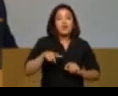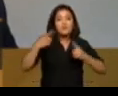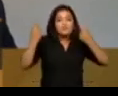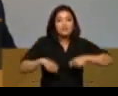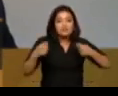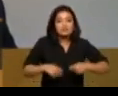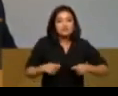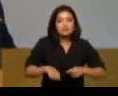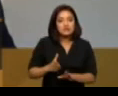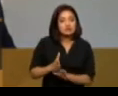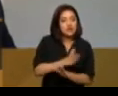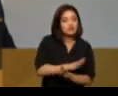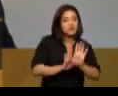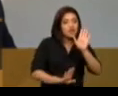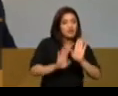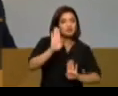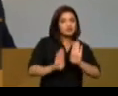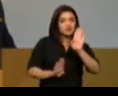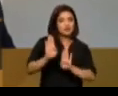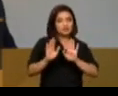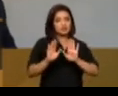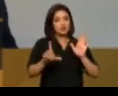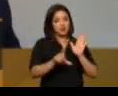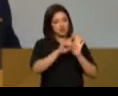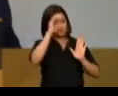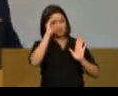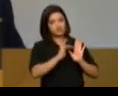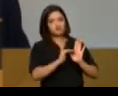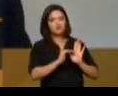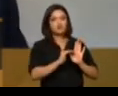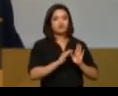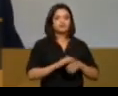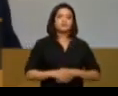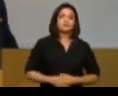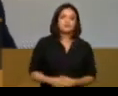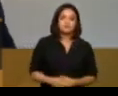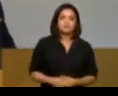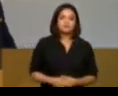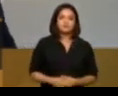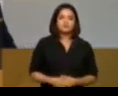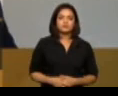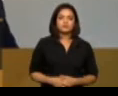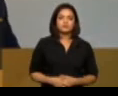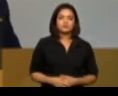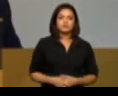de licitação nos termos dessa lei, ressalvadas algumas hipóteses que não se aplicam ao caso.